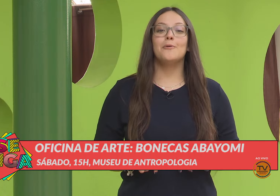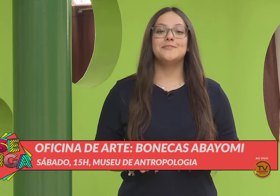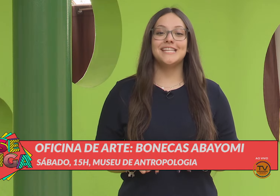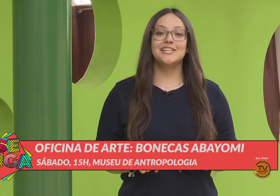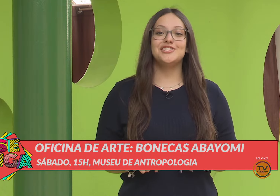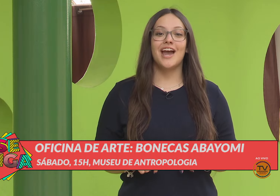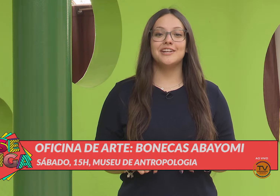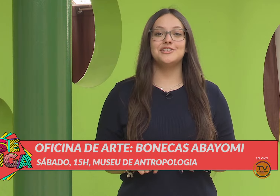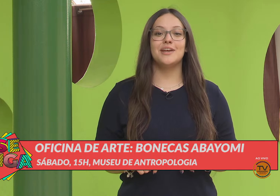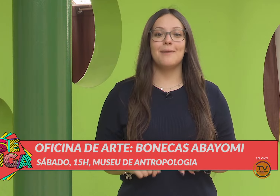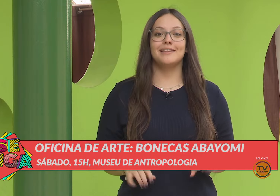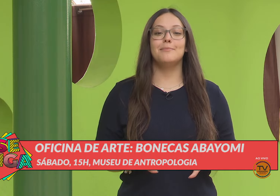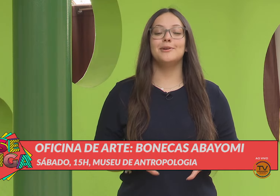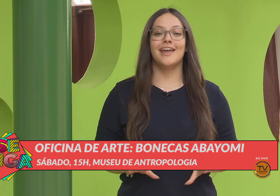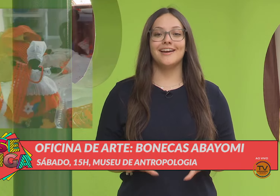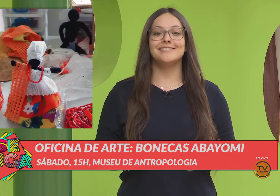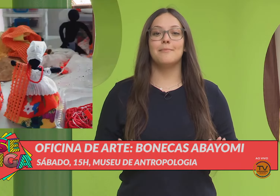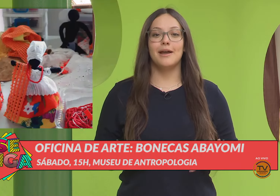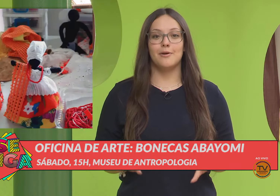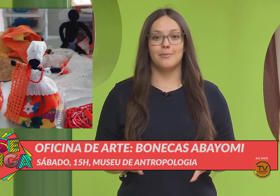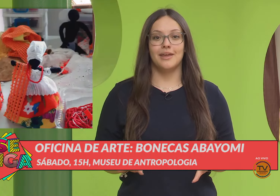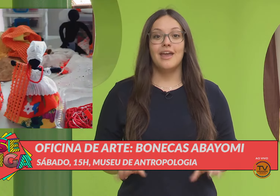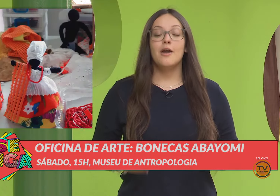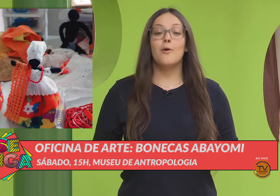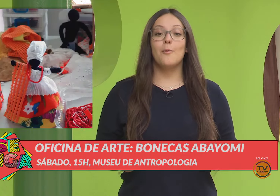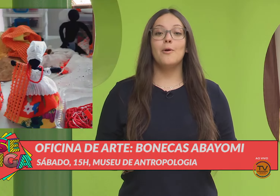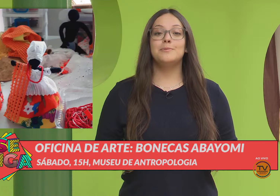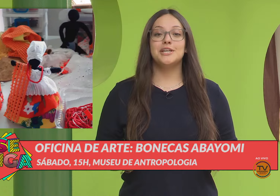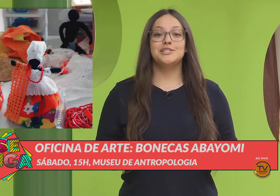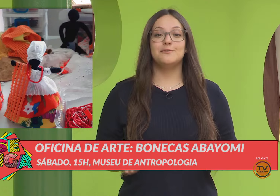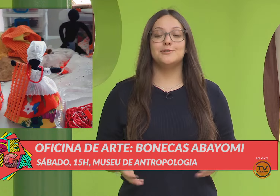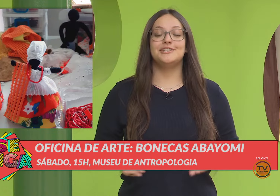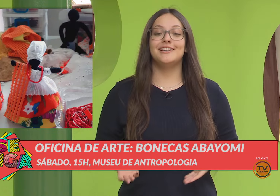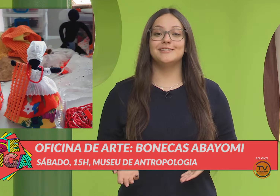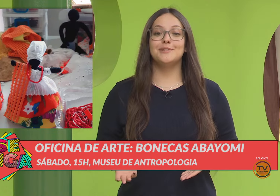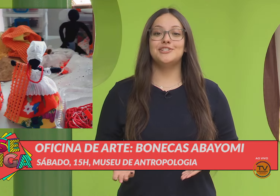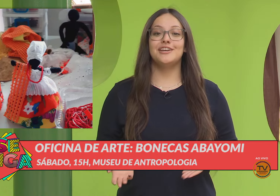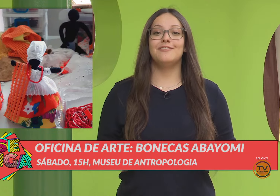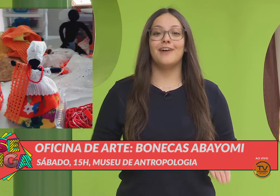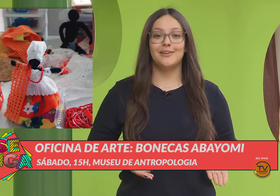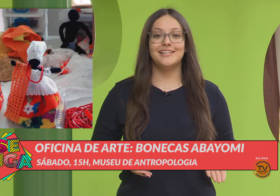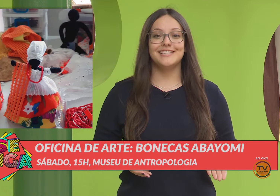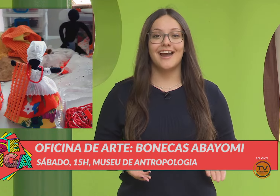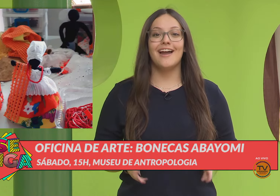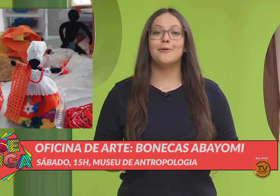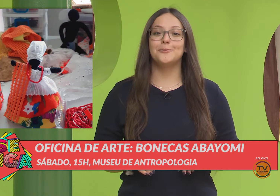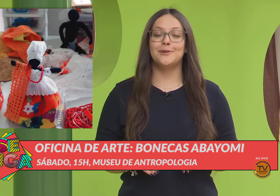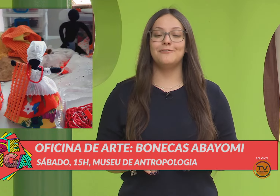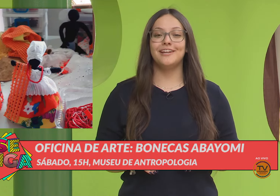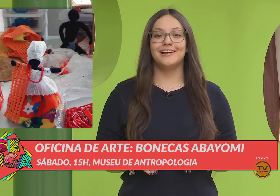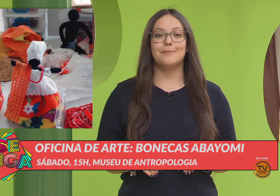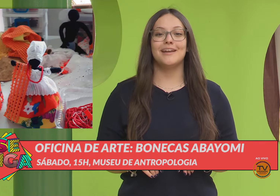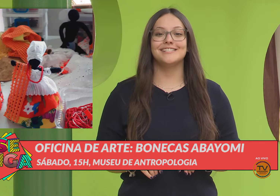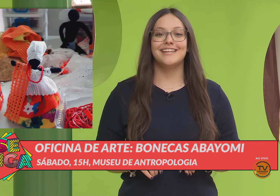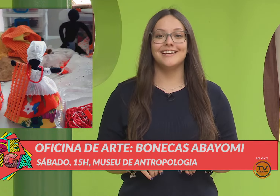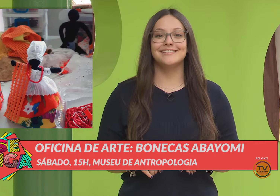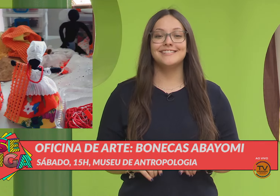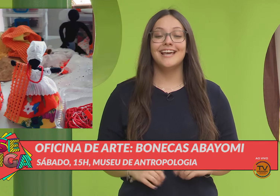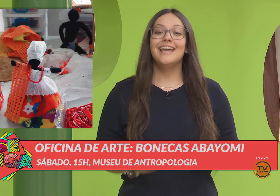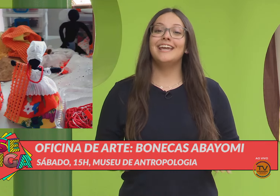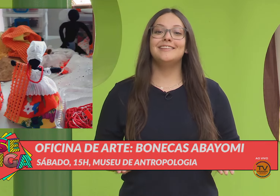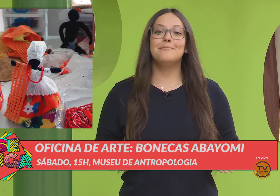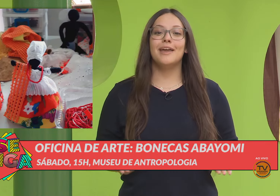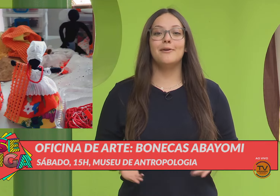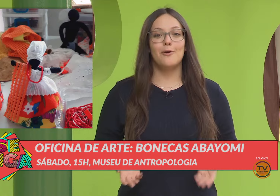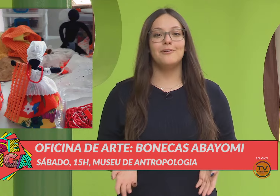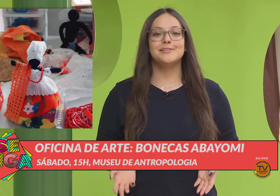horas, uma oficina de arte chamada Bonecas Abayomi, com o objetivo de transmitir e valorizar a cultura africana para as